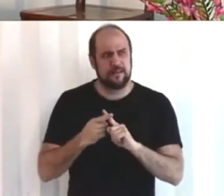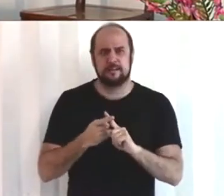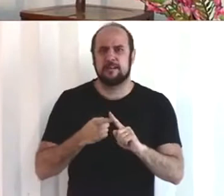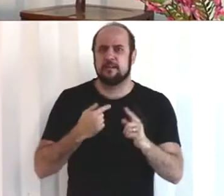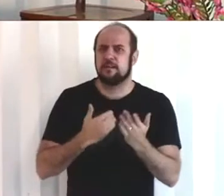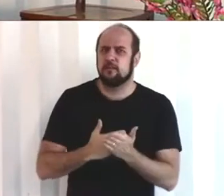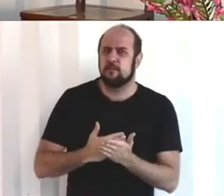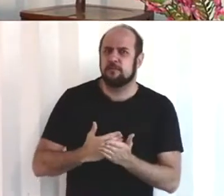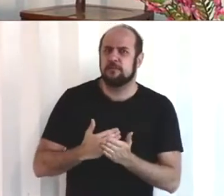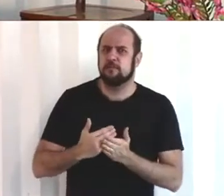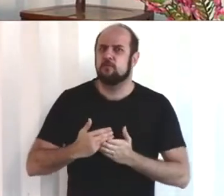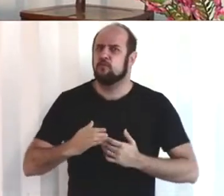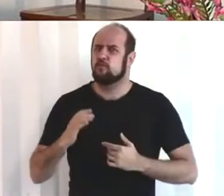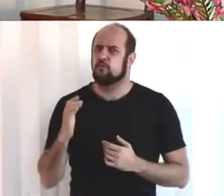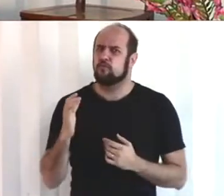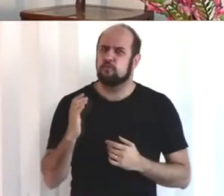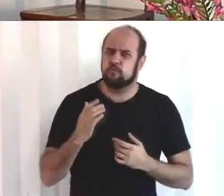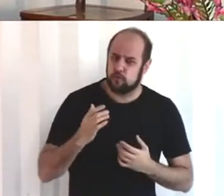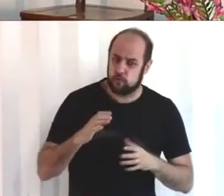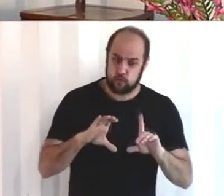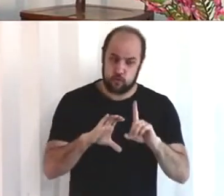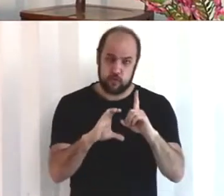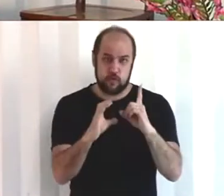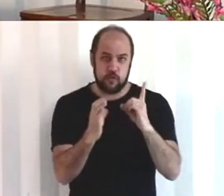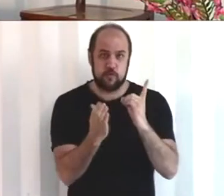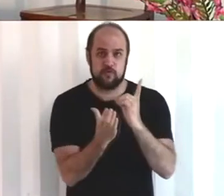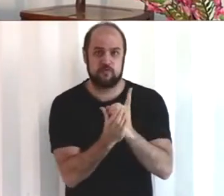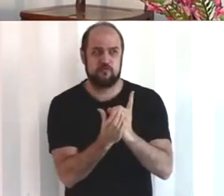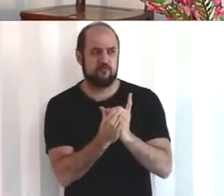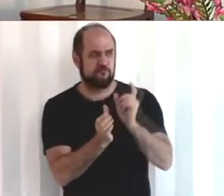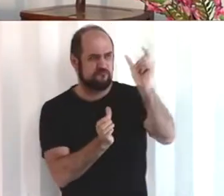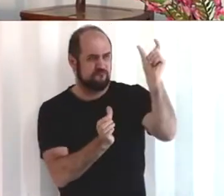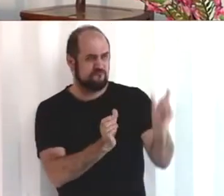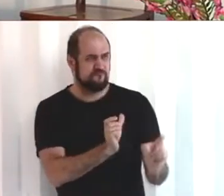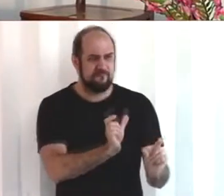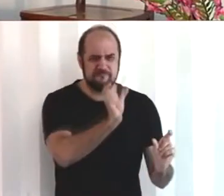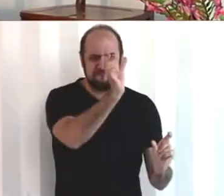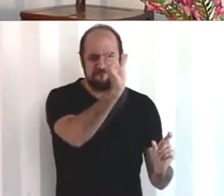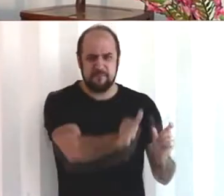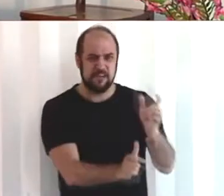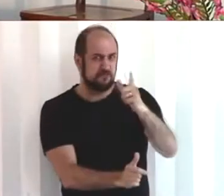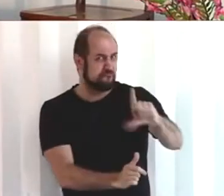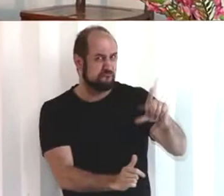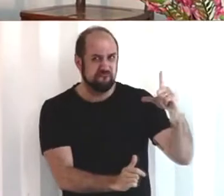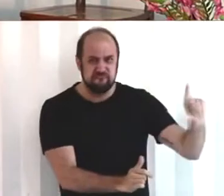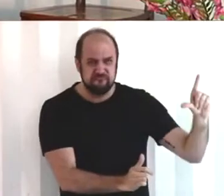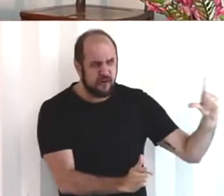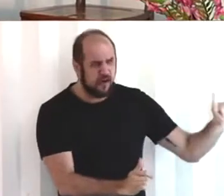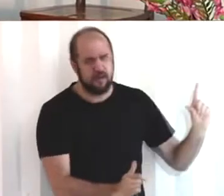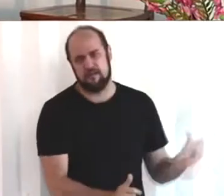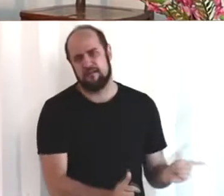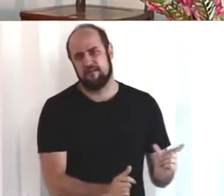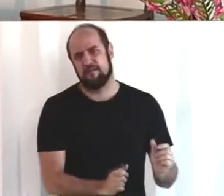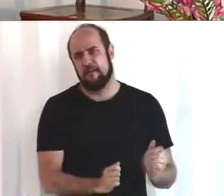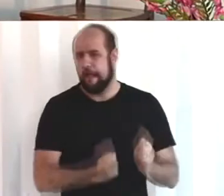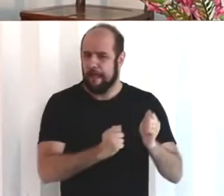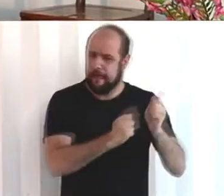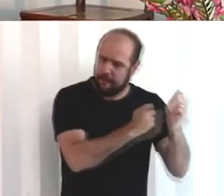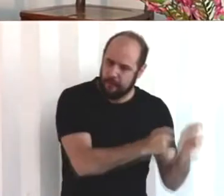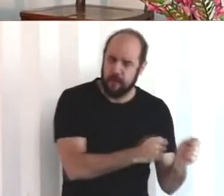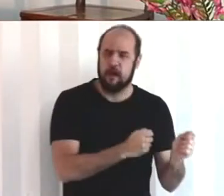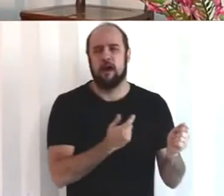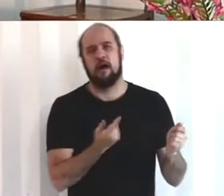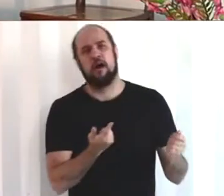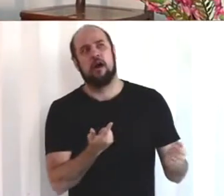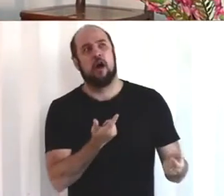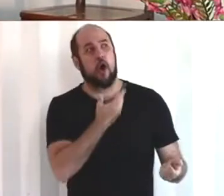venerar e a tributar culto a alguns vultos da história do cristianismo, alguns apóstolos,